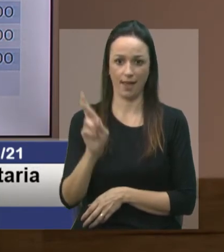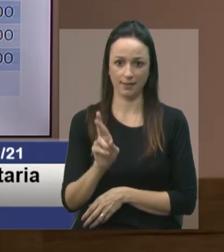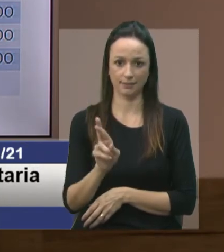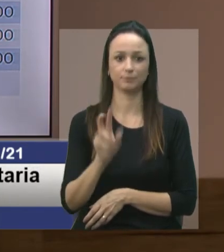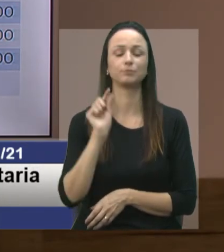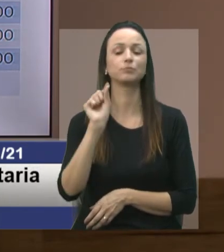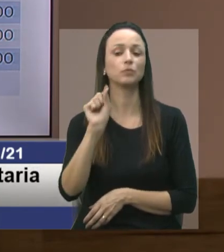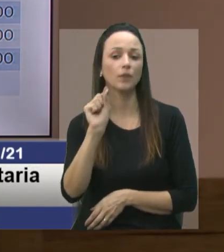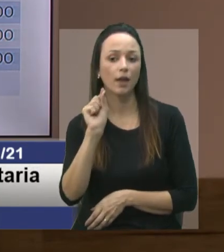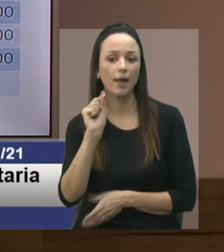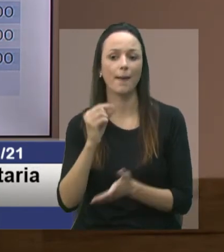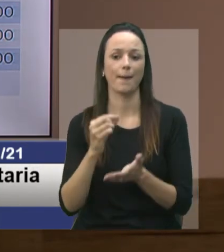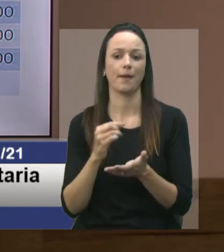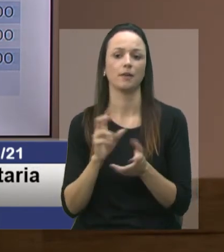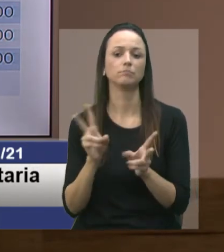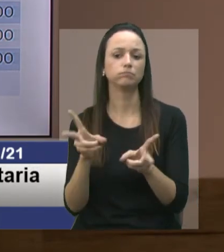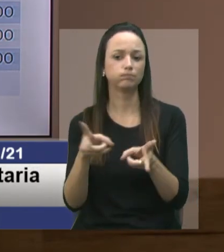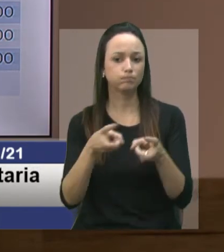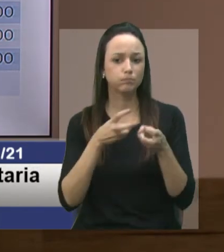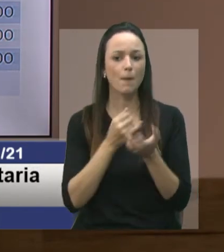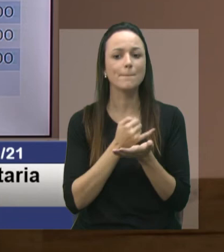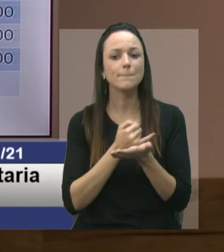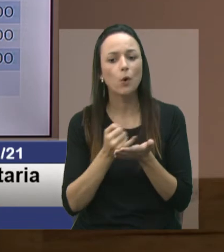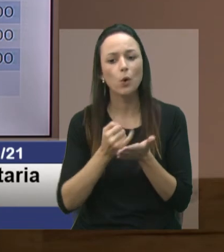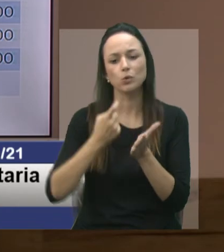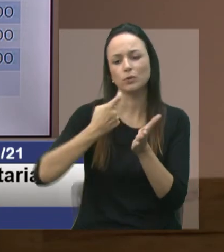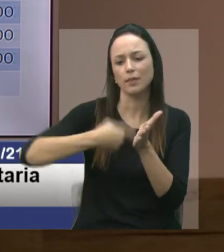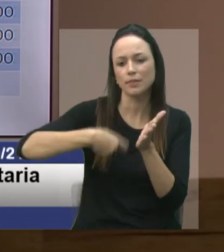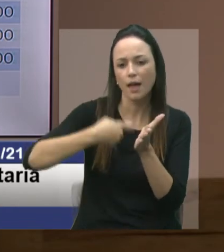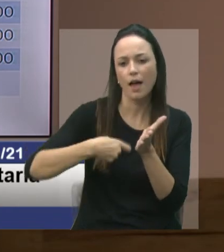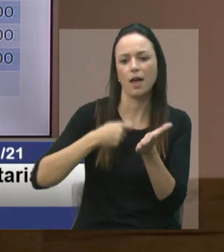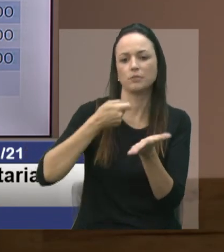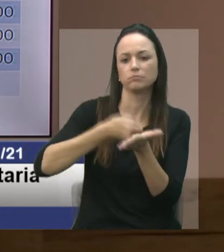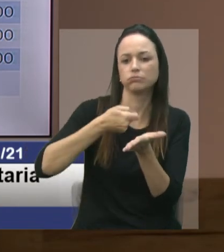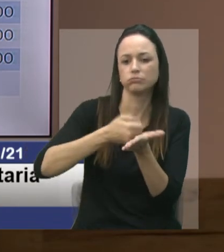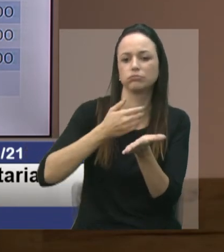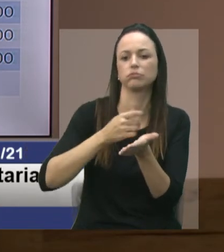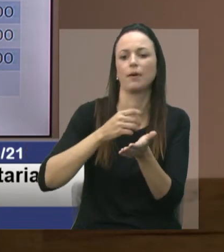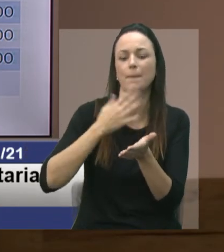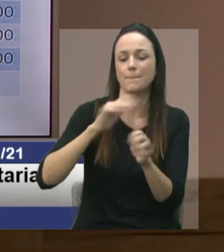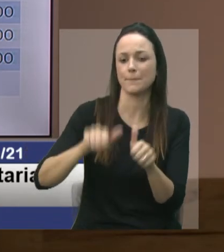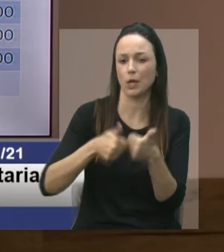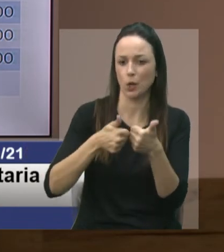R$ 119.328.065 com arrecadação de impostos, taxas e contribuições de melhoria.